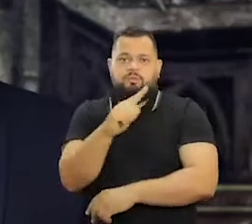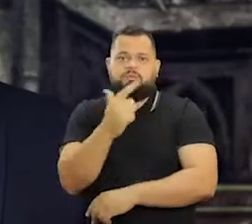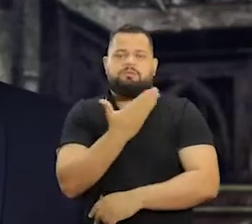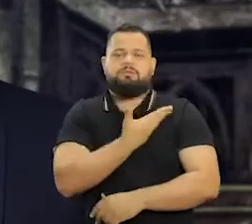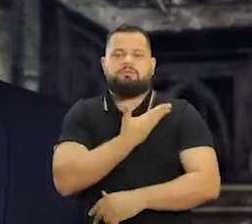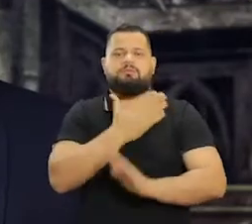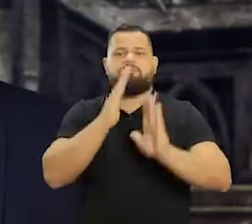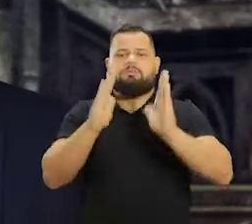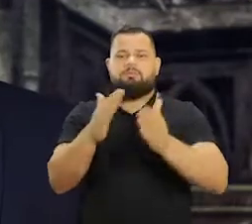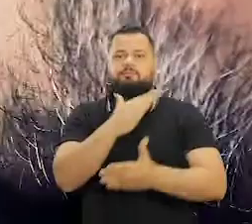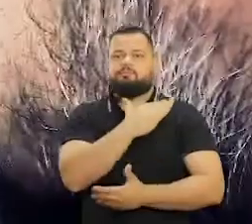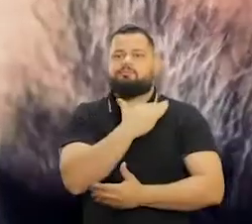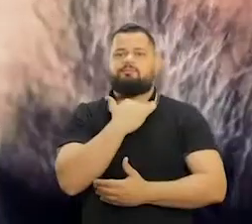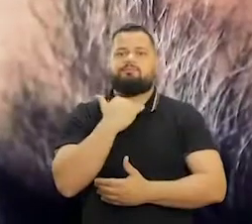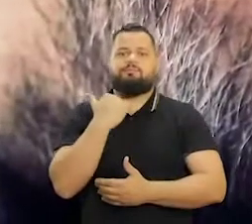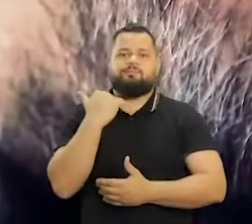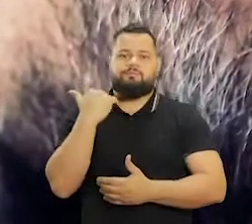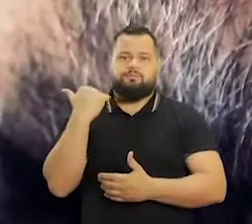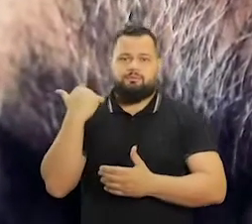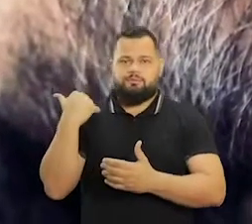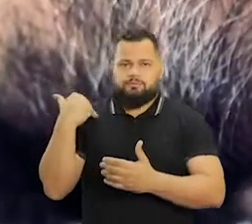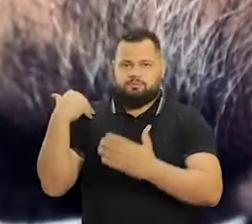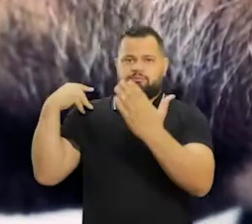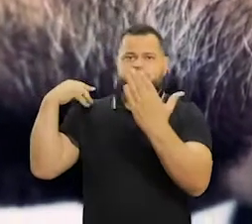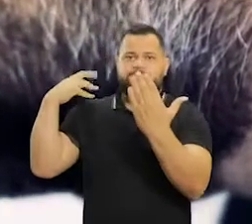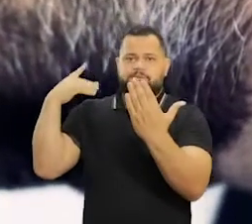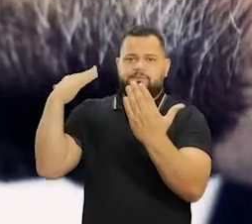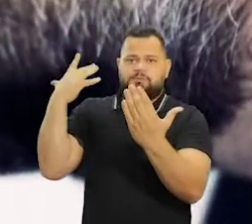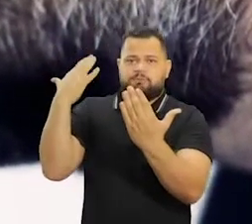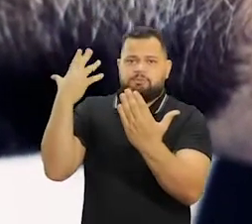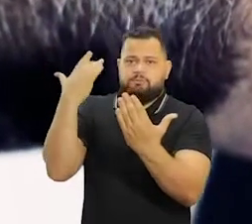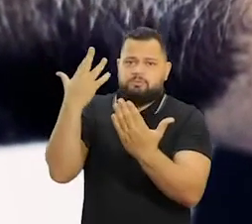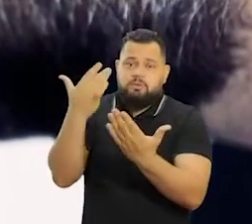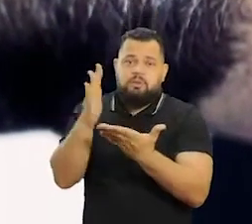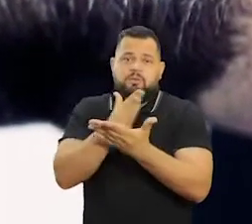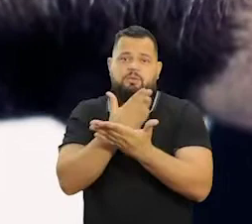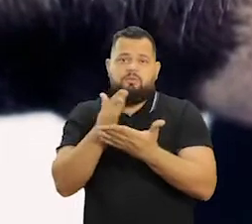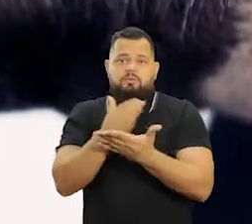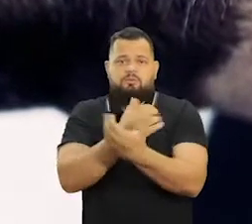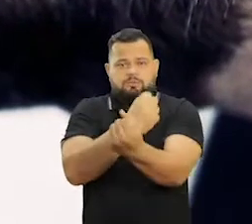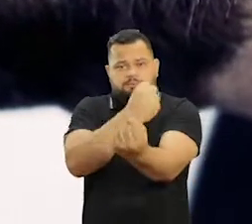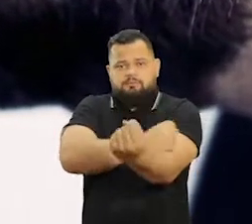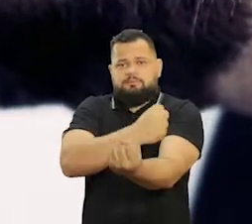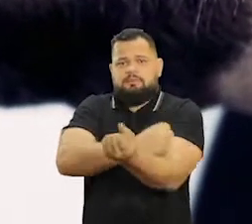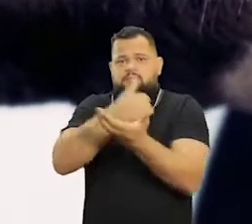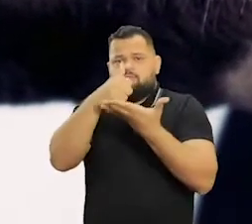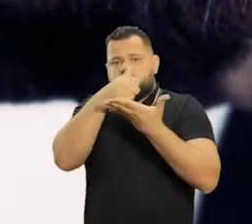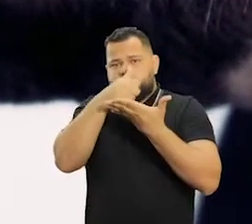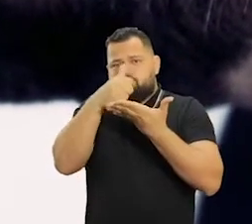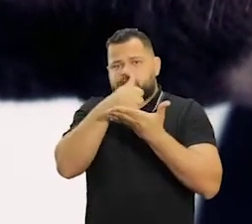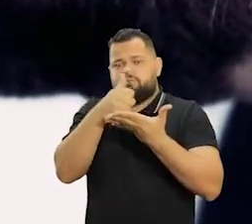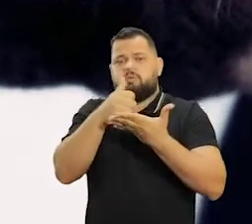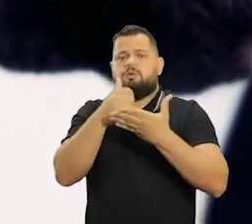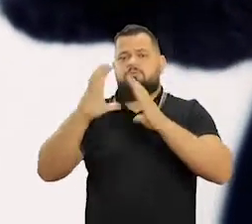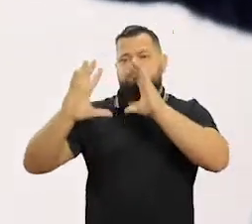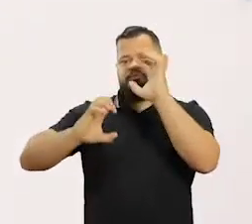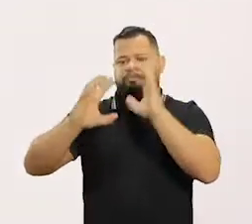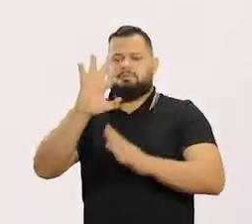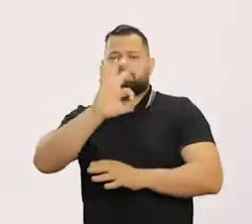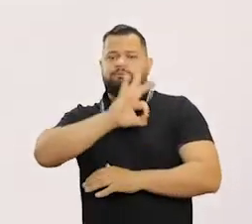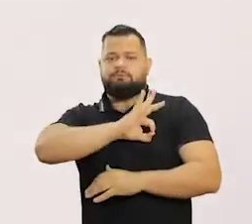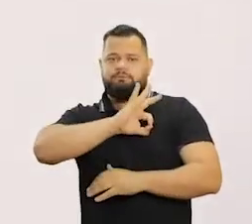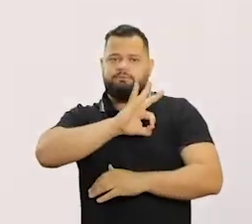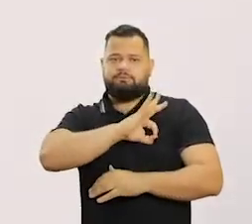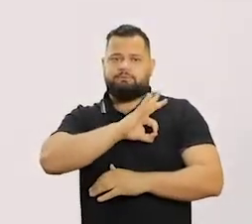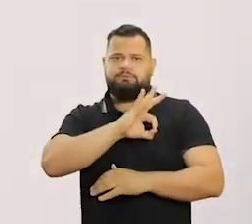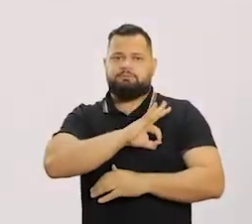Outros morreram ao longo dessa trajetória, seja por conta do vício nas drogas, seja no confronto